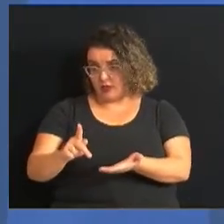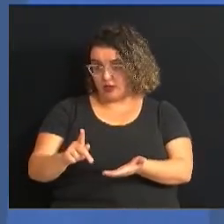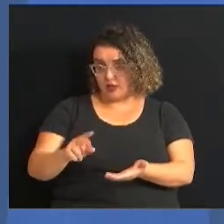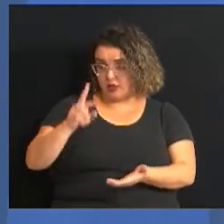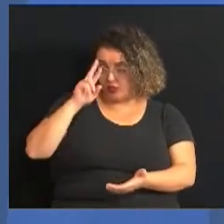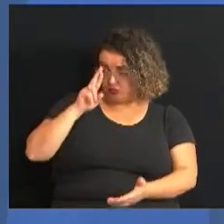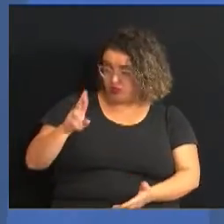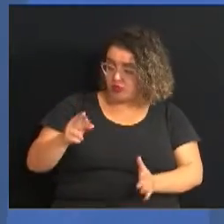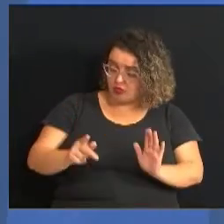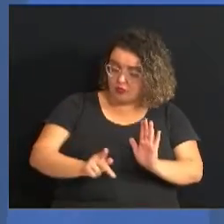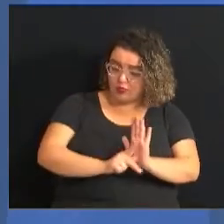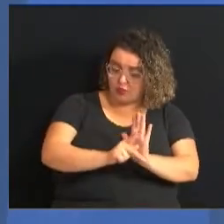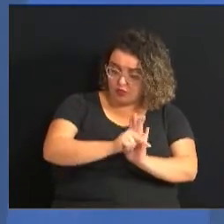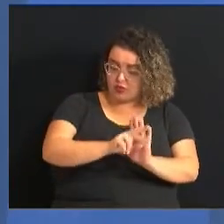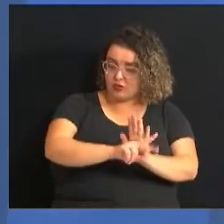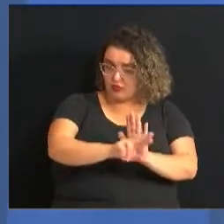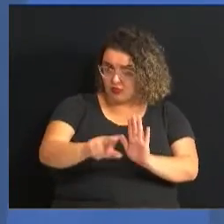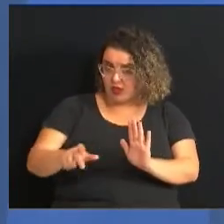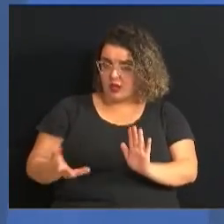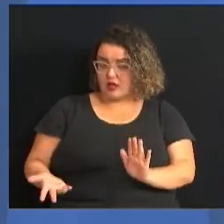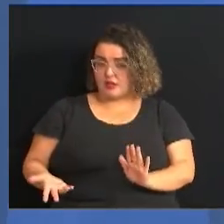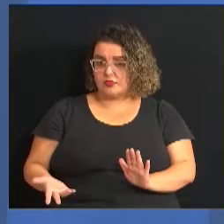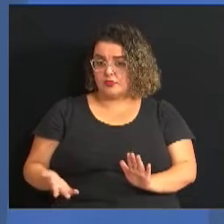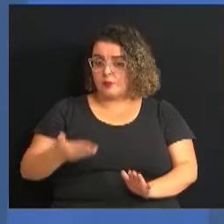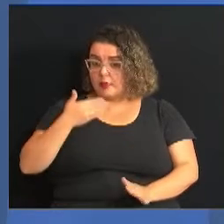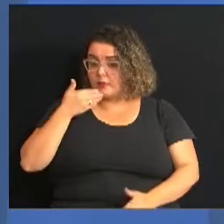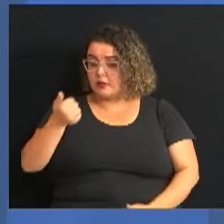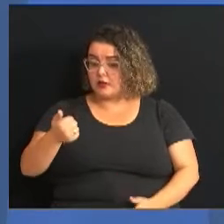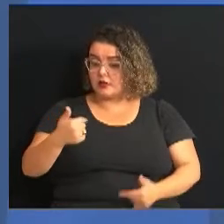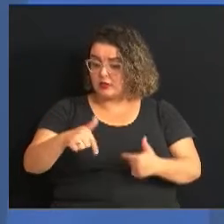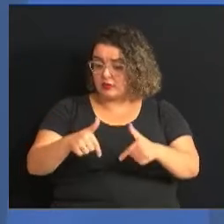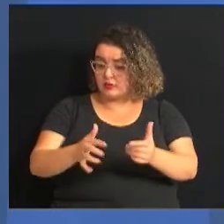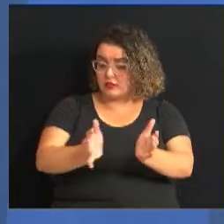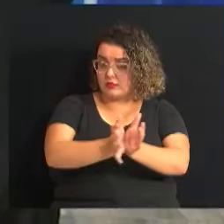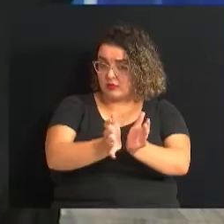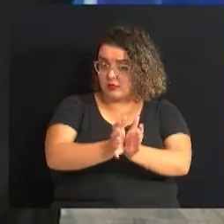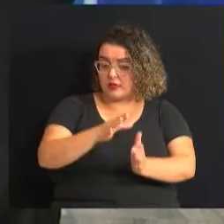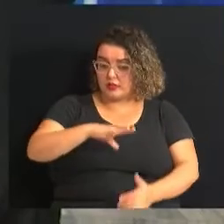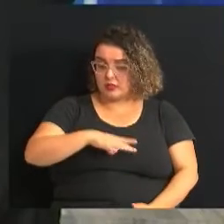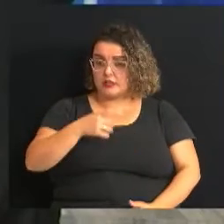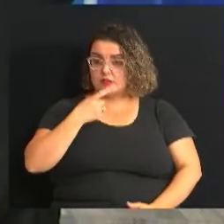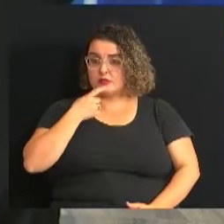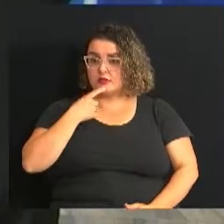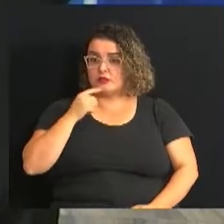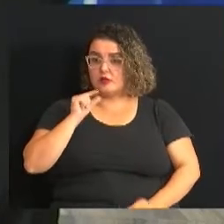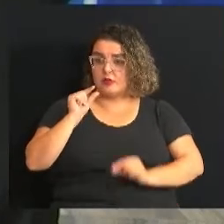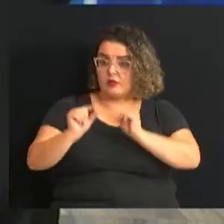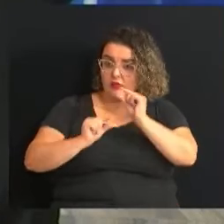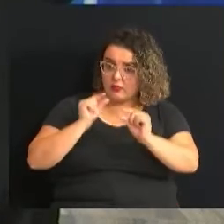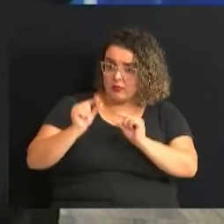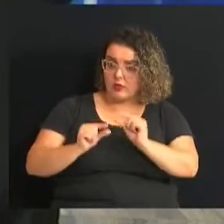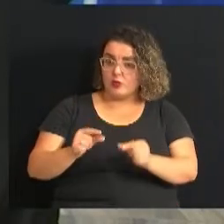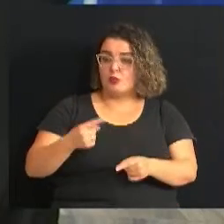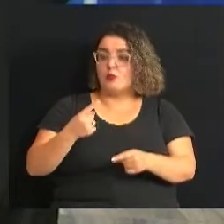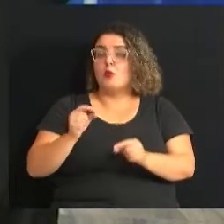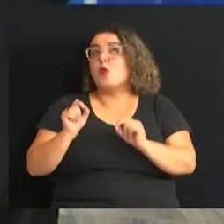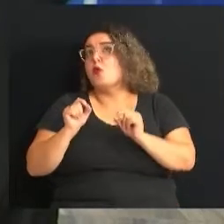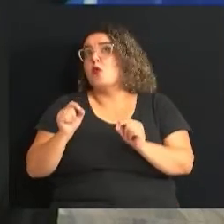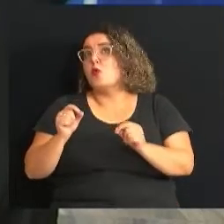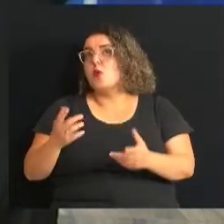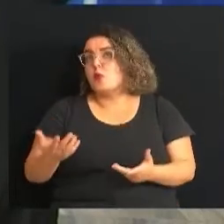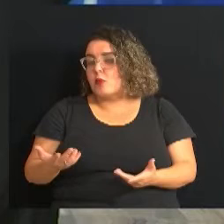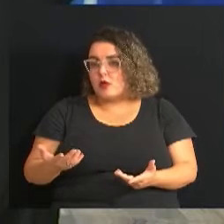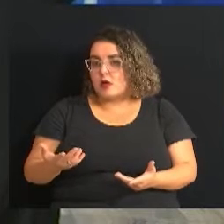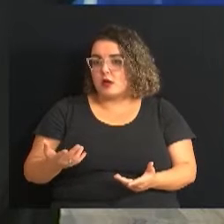diversos projetos justamente para melhorar o trabalho dessa categoria aqui na cidade. Fala um pouquinho disso, o que levou o senhor então